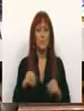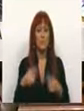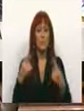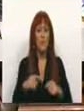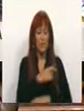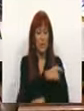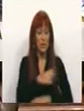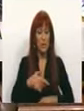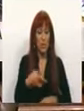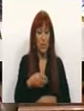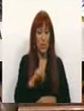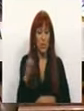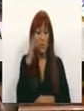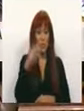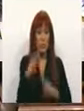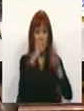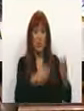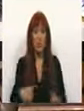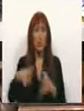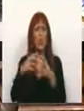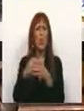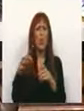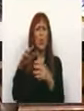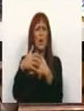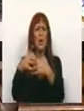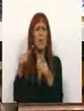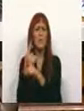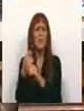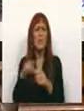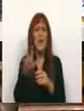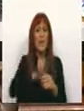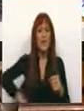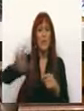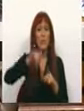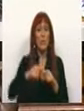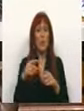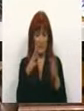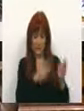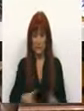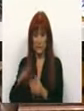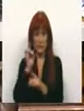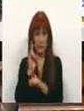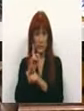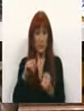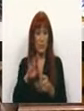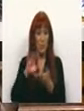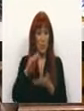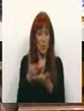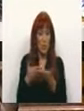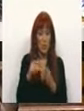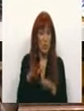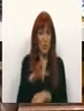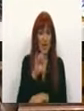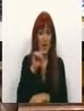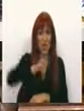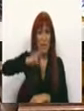centro representa 98% da produção de citrinos a nível nacional. A produção de citrinos representa um volume de negócios de cerca de